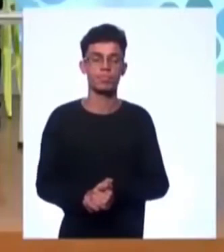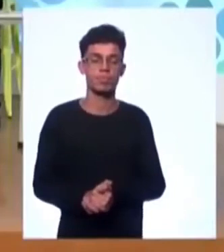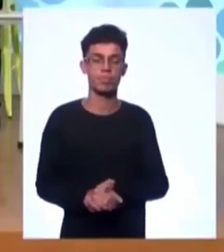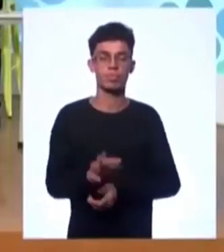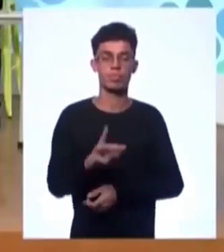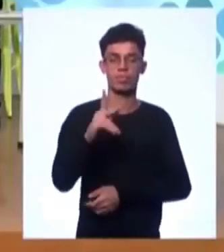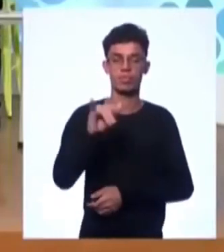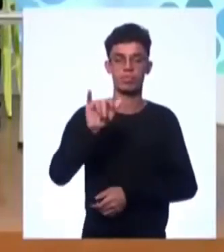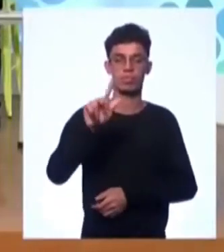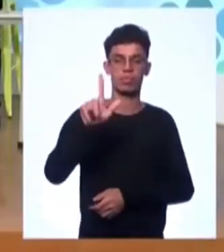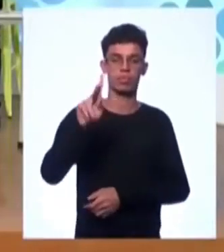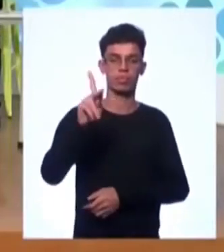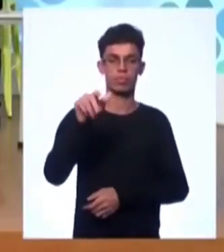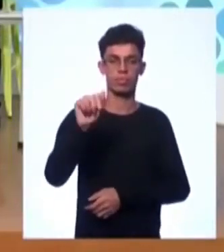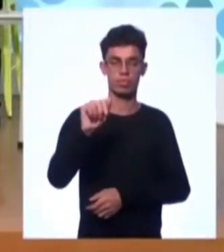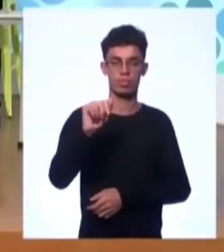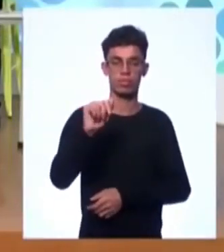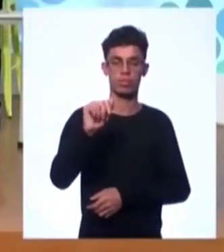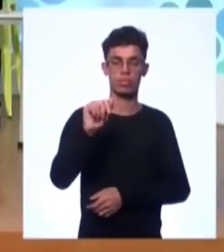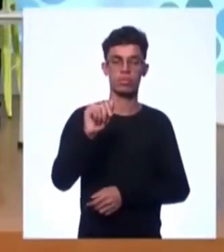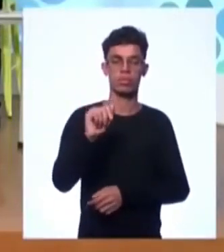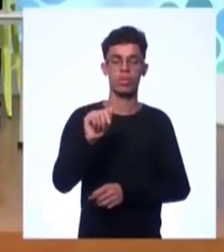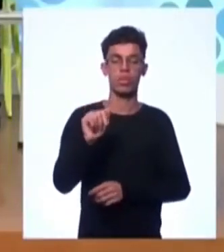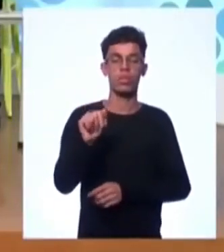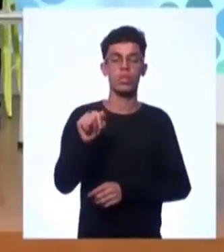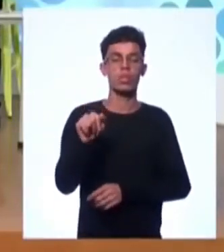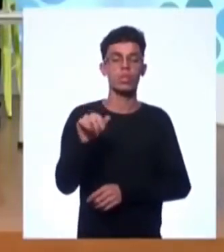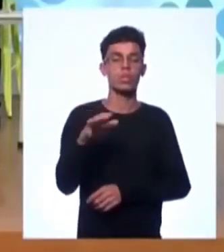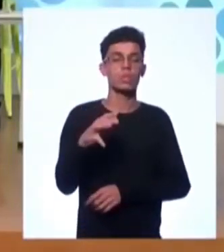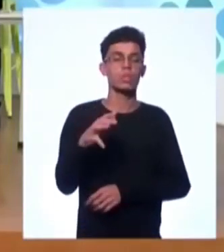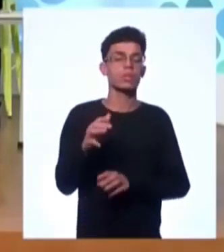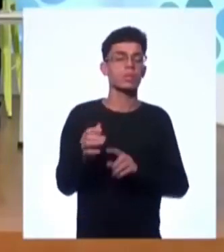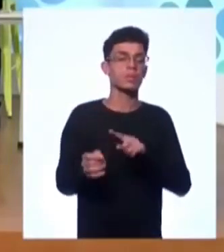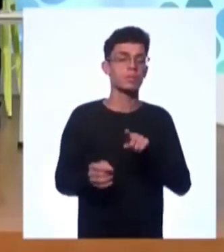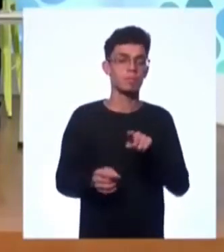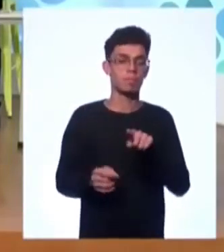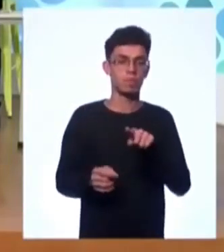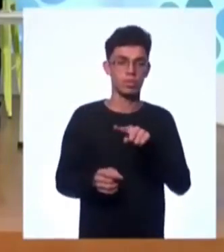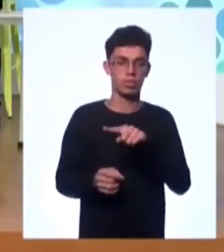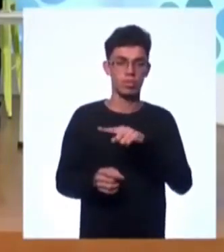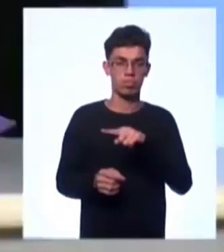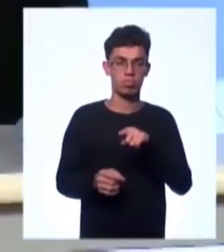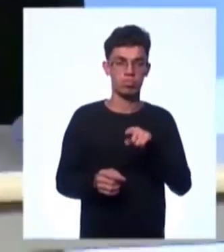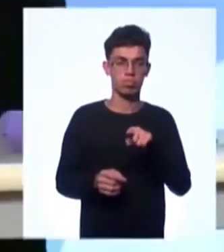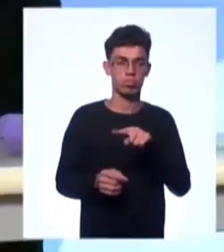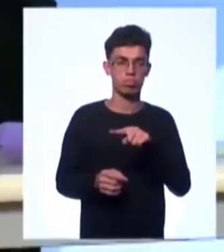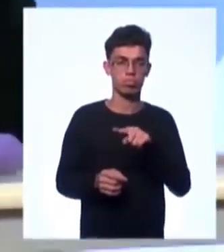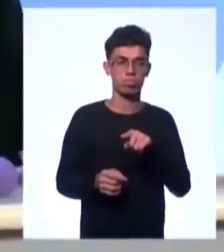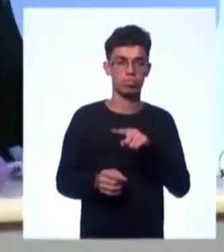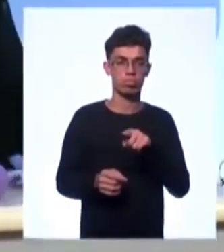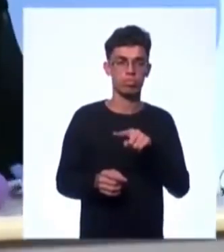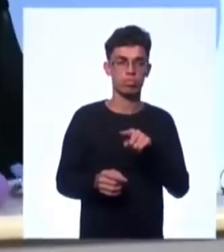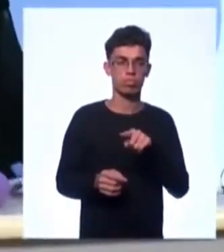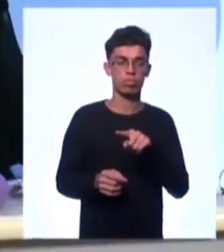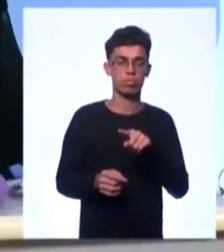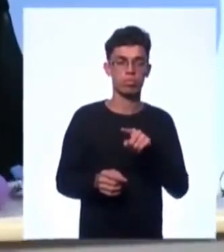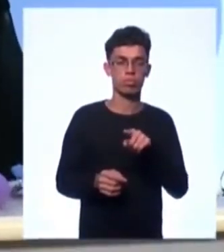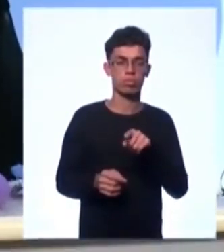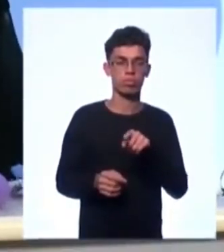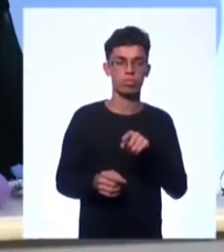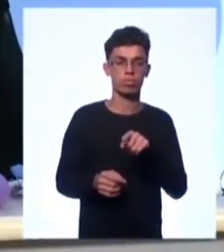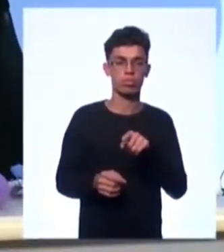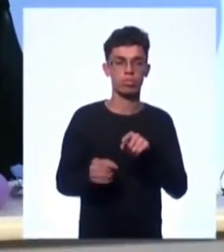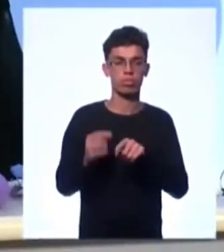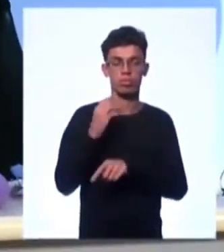né? E agora eu vou inverter aqui o sentido da corrente elétrica que eu estou aplicando. Agora, a gente observa que a agulha foi